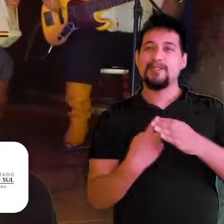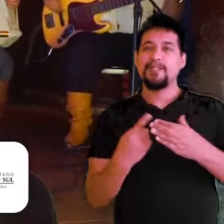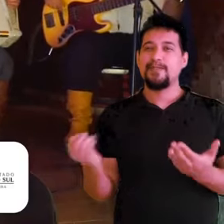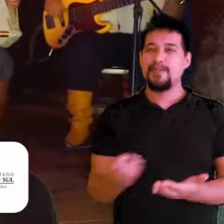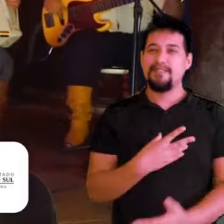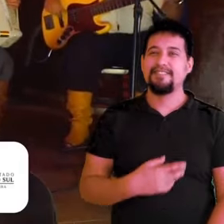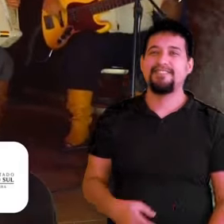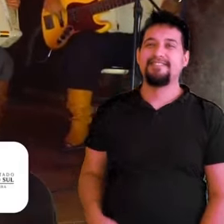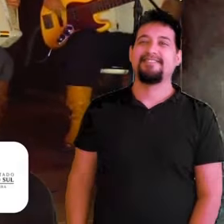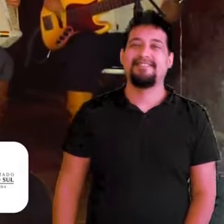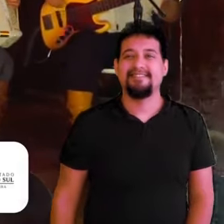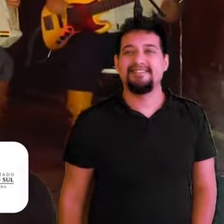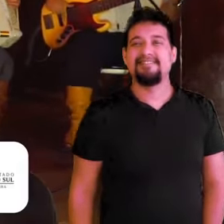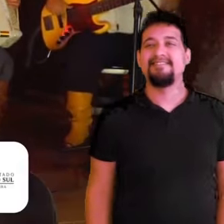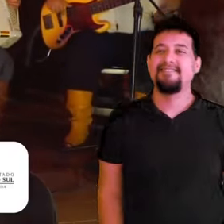Novo.